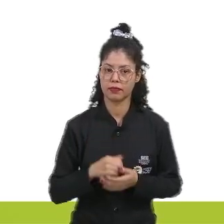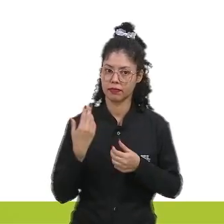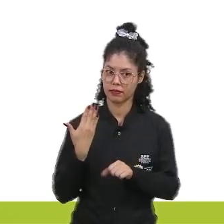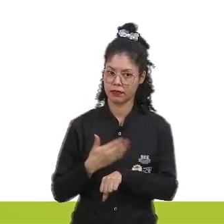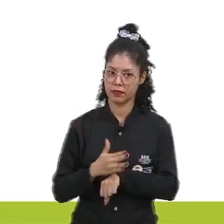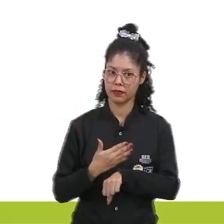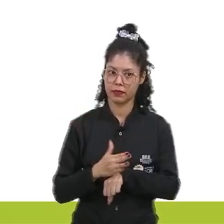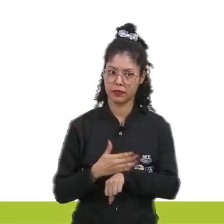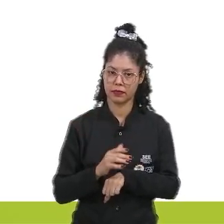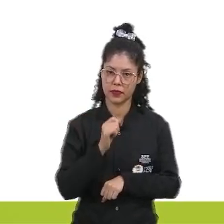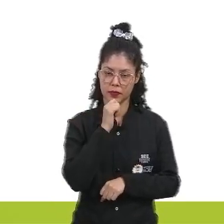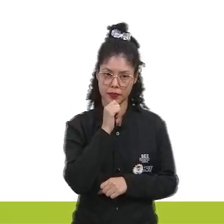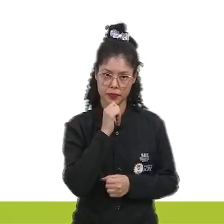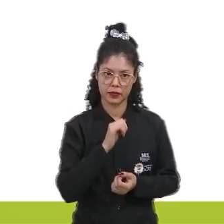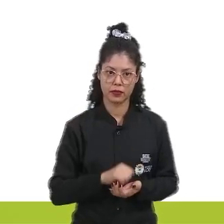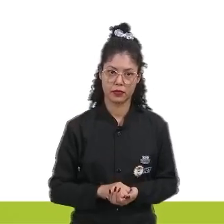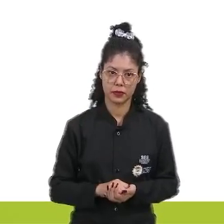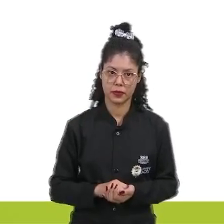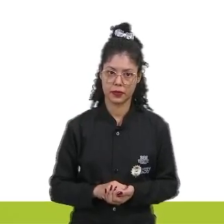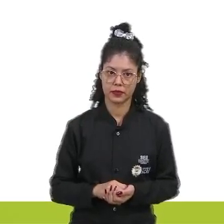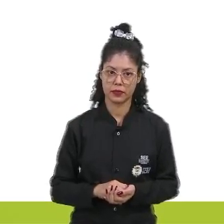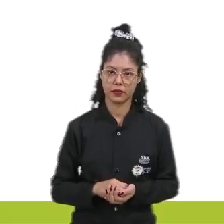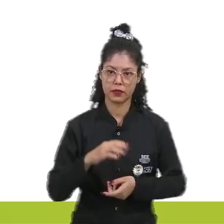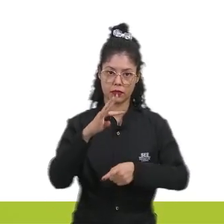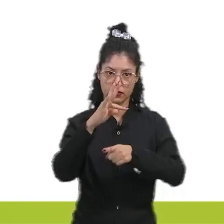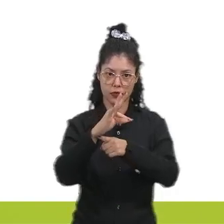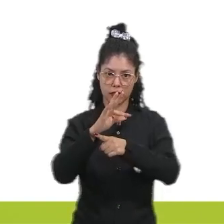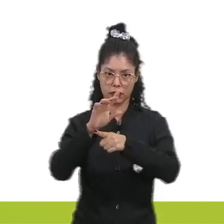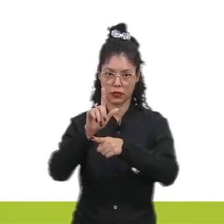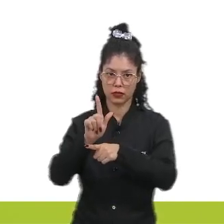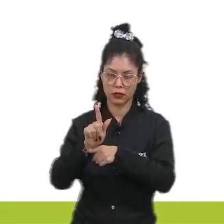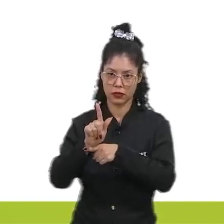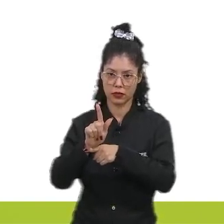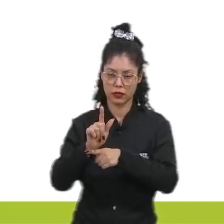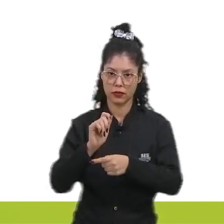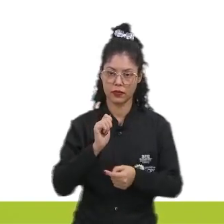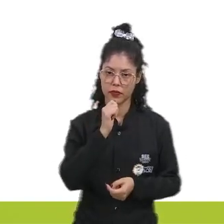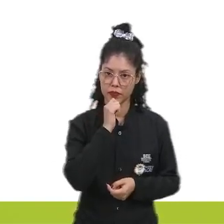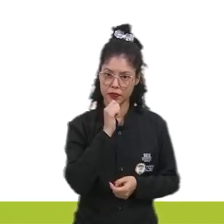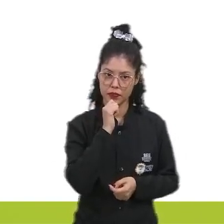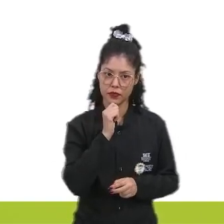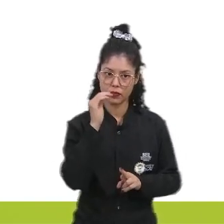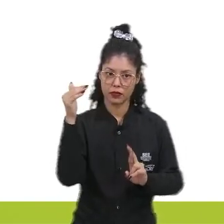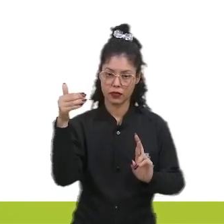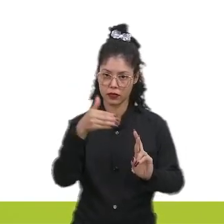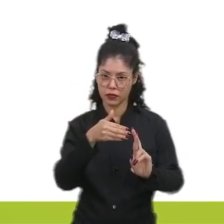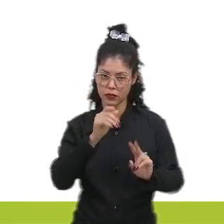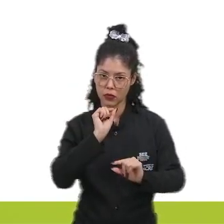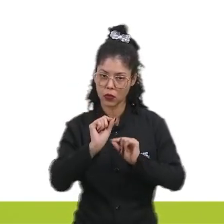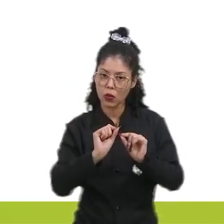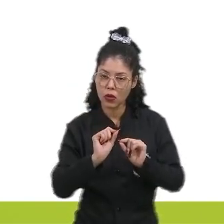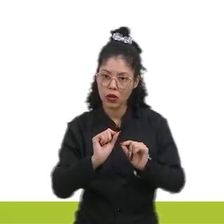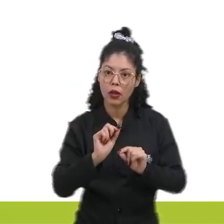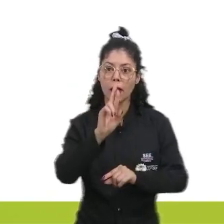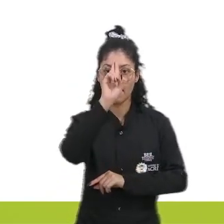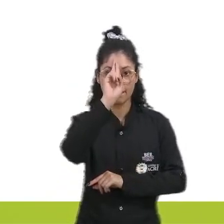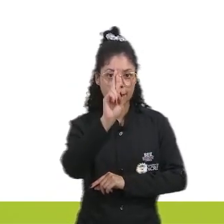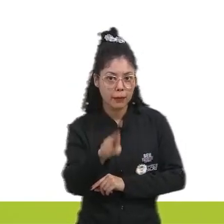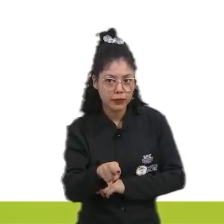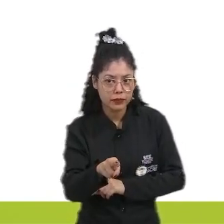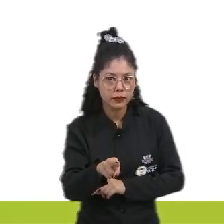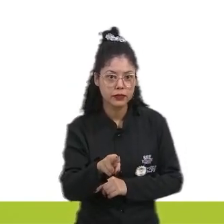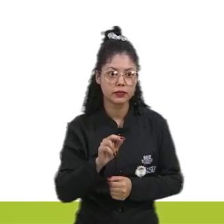prática. Eu vou ter lá a tangente, que é o próprio a. A tangente representa o quê? A razão entre o coeficiente,